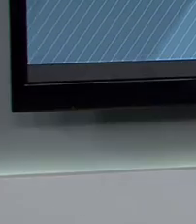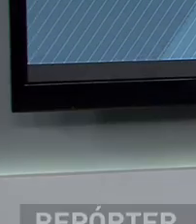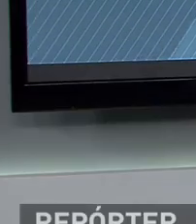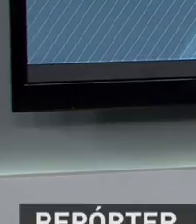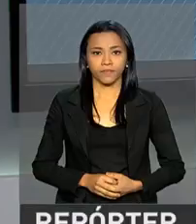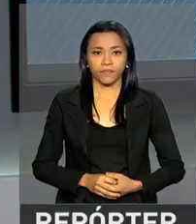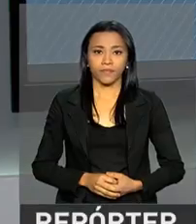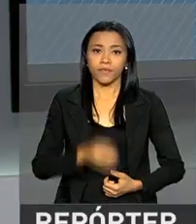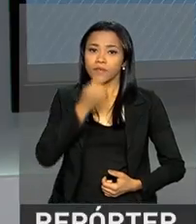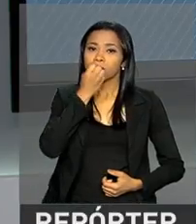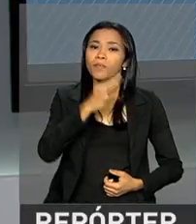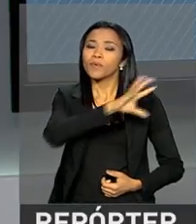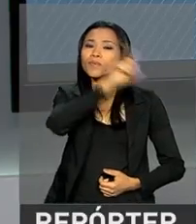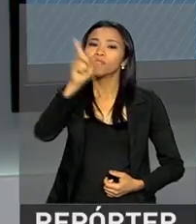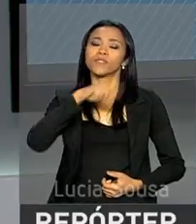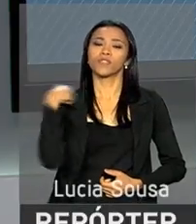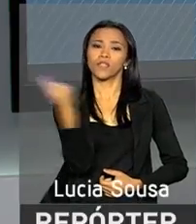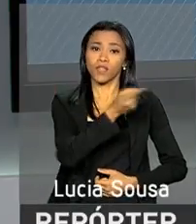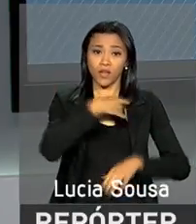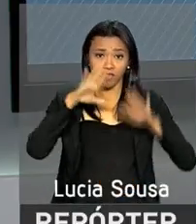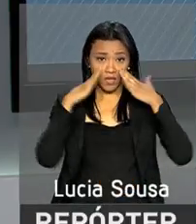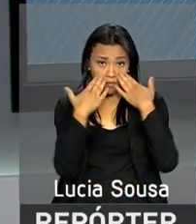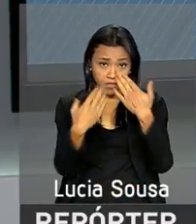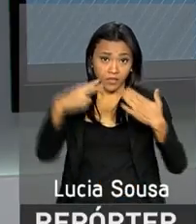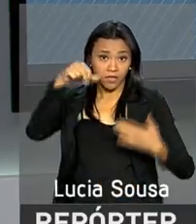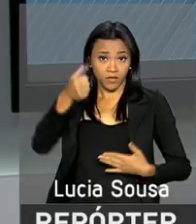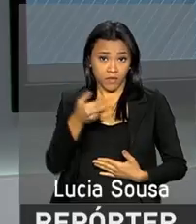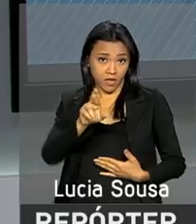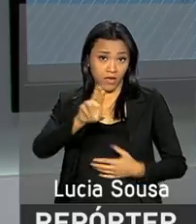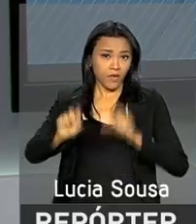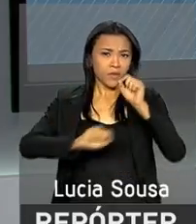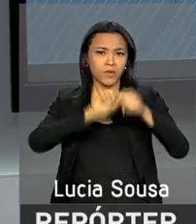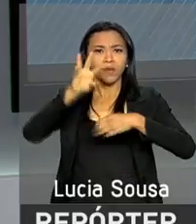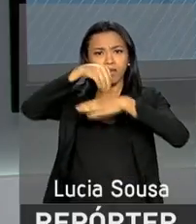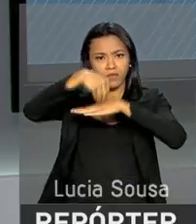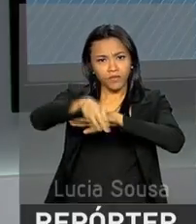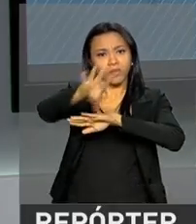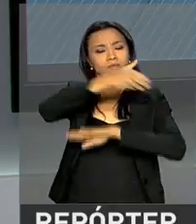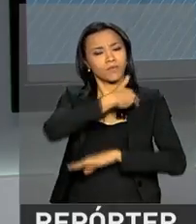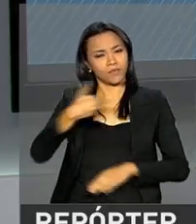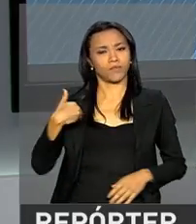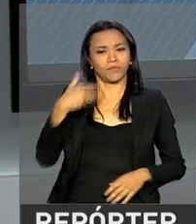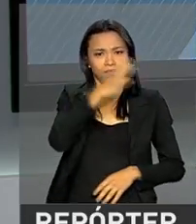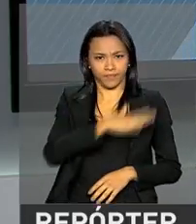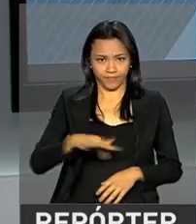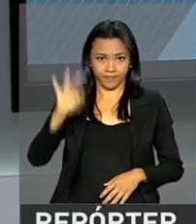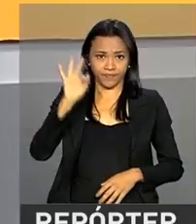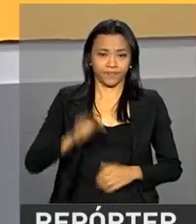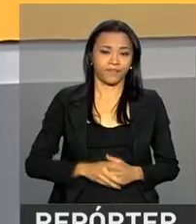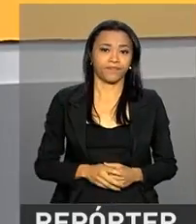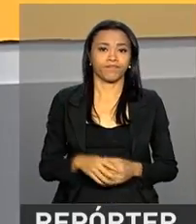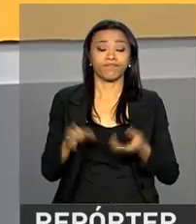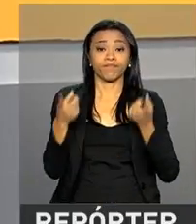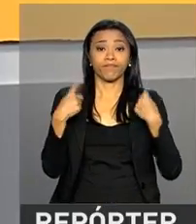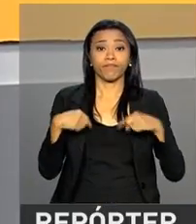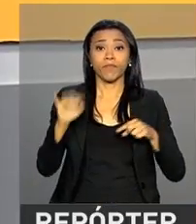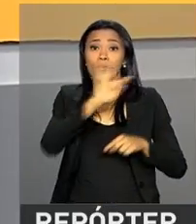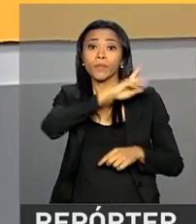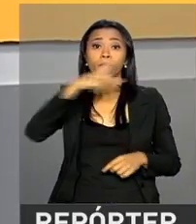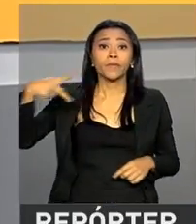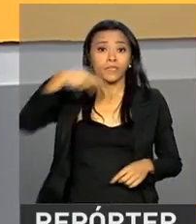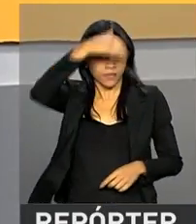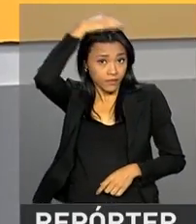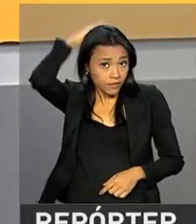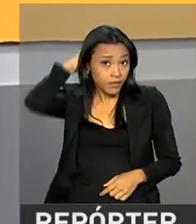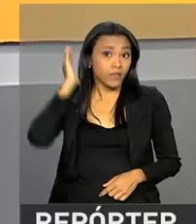olá bom dia estamos de volta com repórter nbr notícias do governo federal o presidente